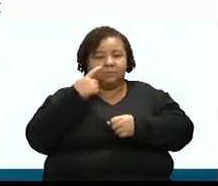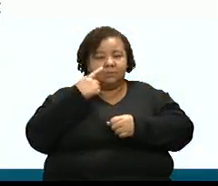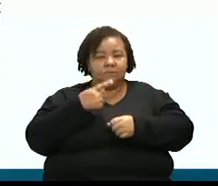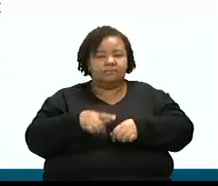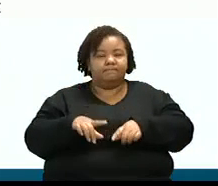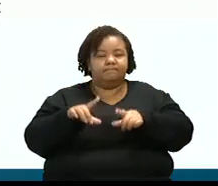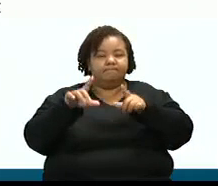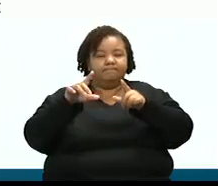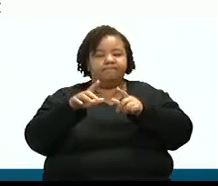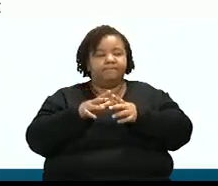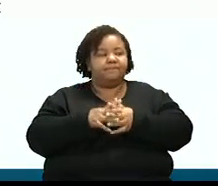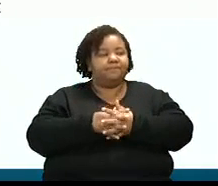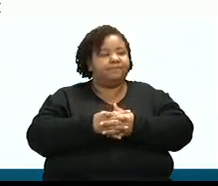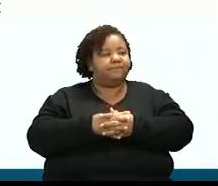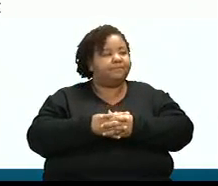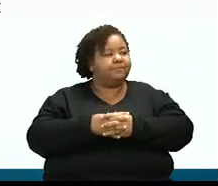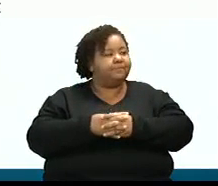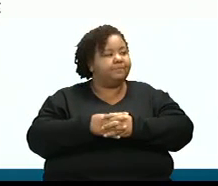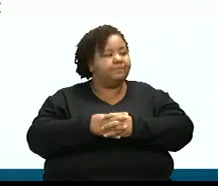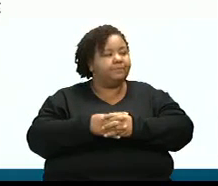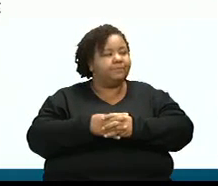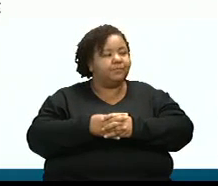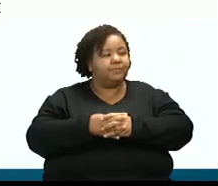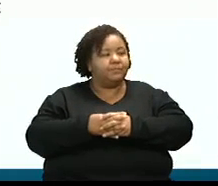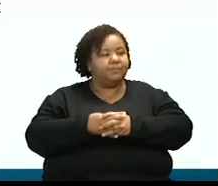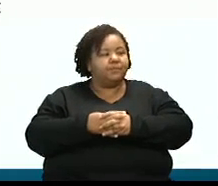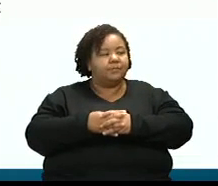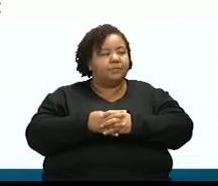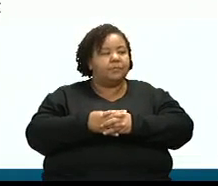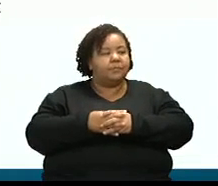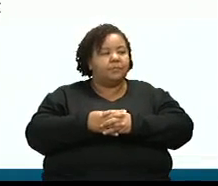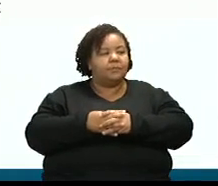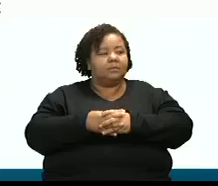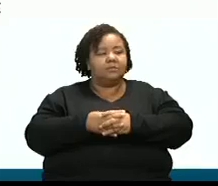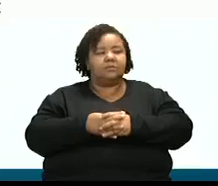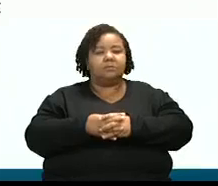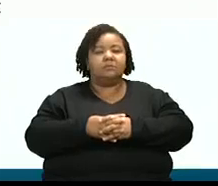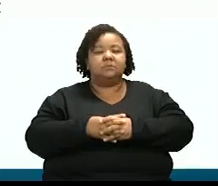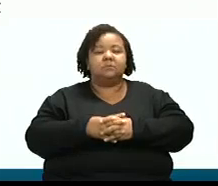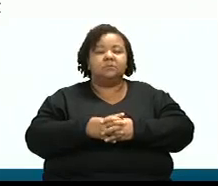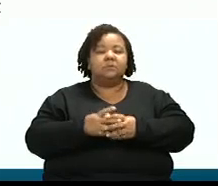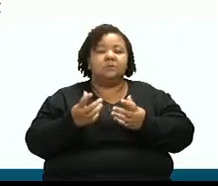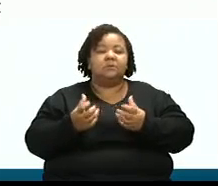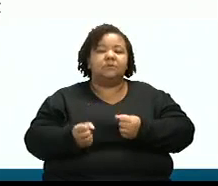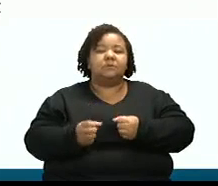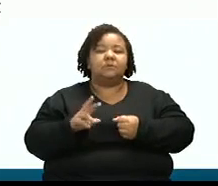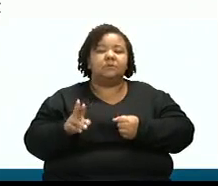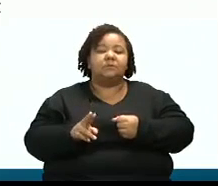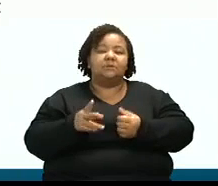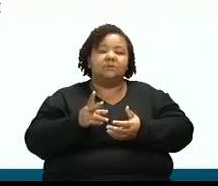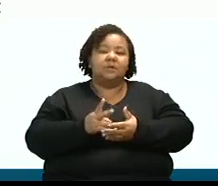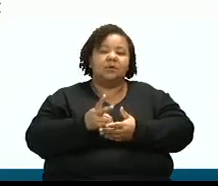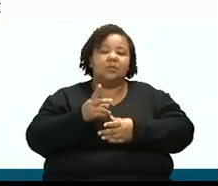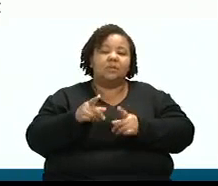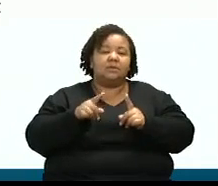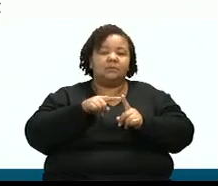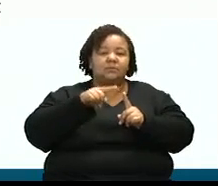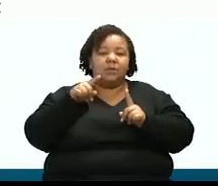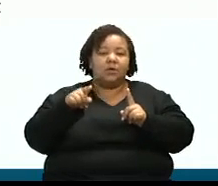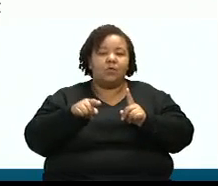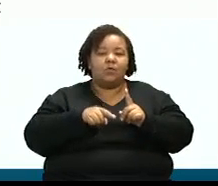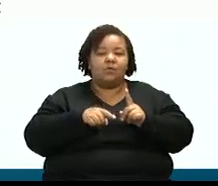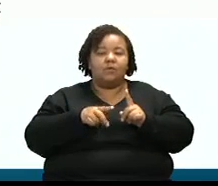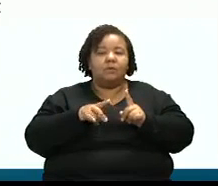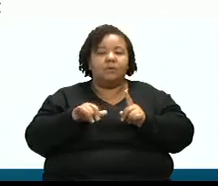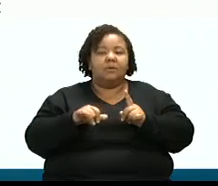quadro. Então, nós vamos admitir as mesmas hipóteses em relação à curva, sabendo que a curva